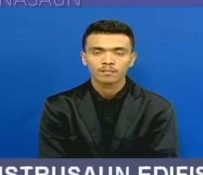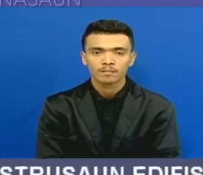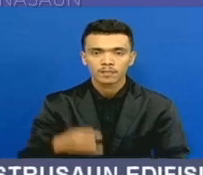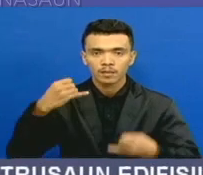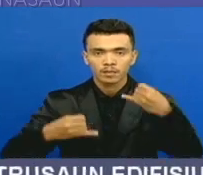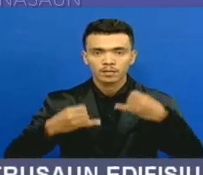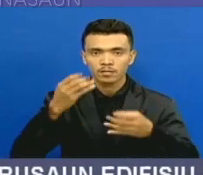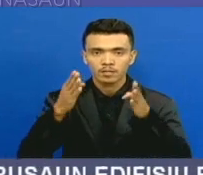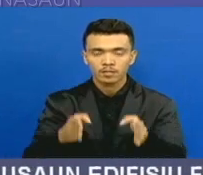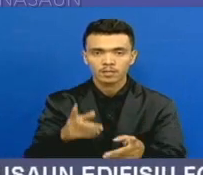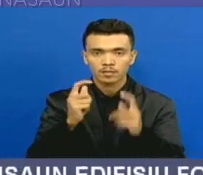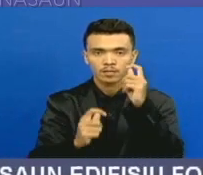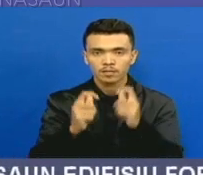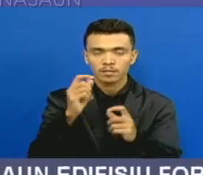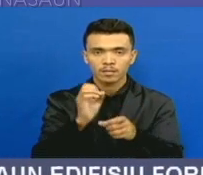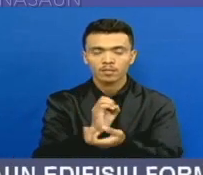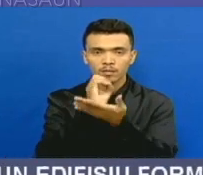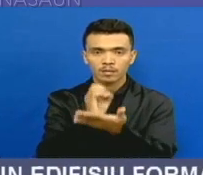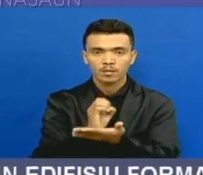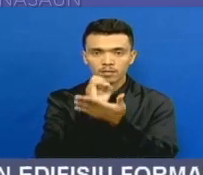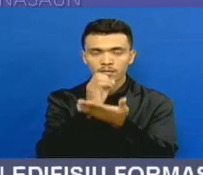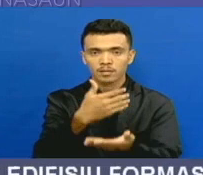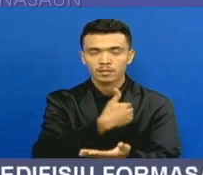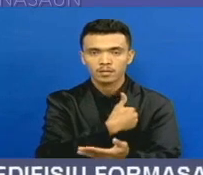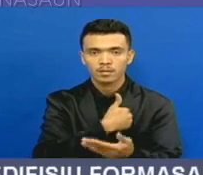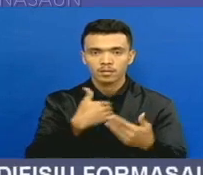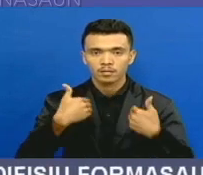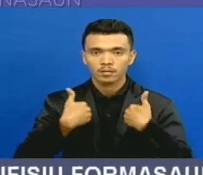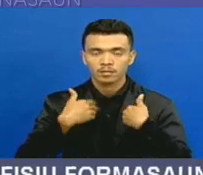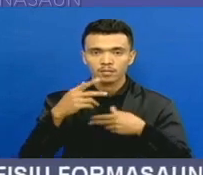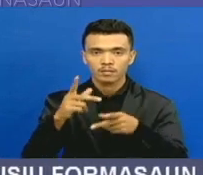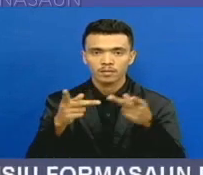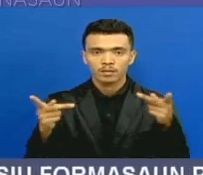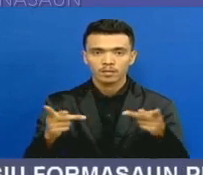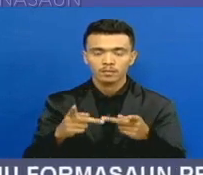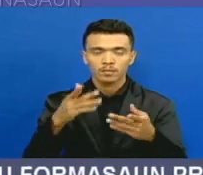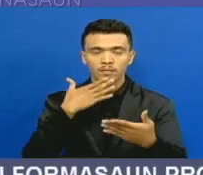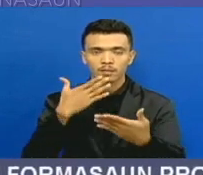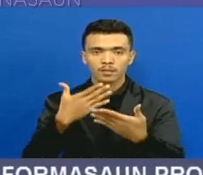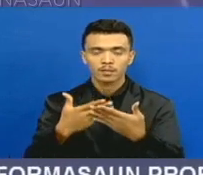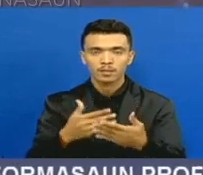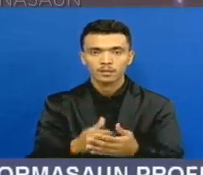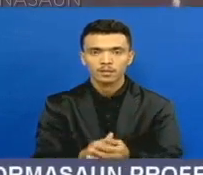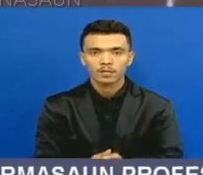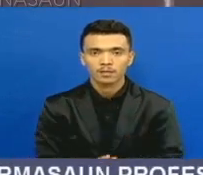Juiz destacado ia Tribunal Distrital Oikusi sedauk iha residência nebe siguro.